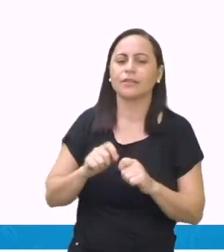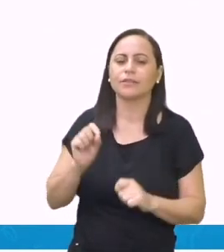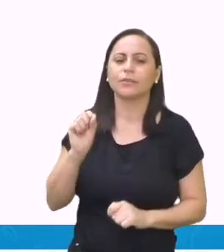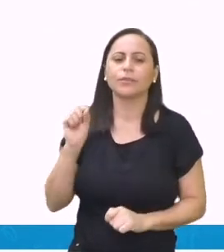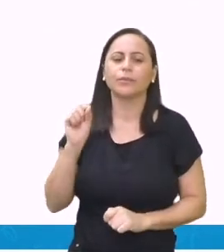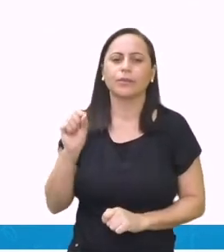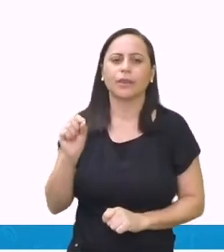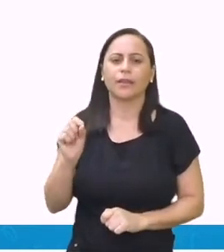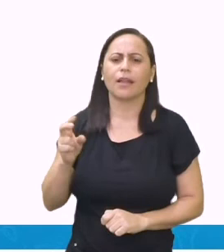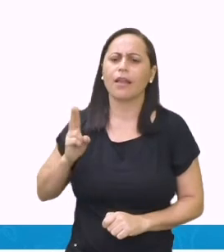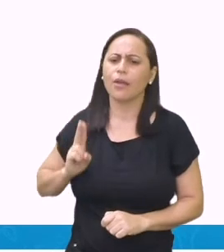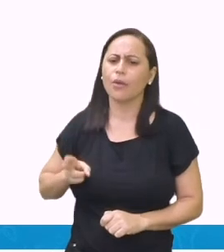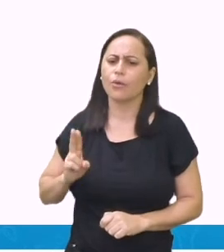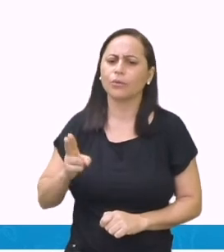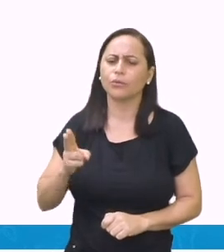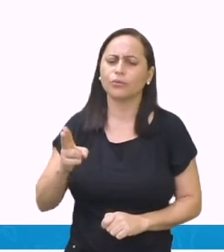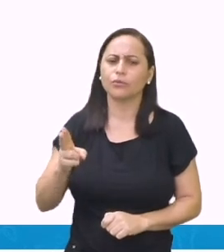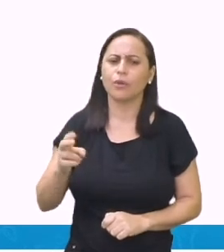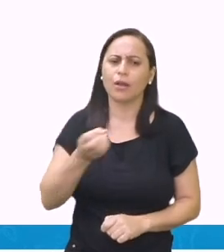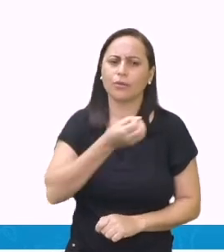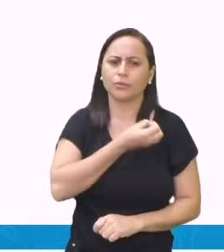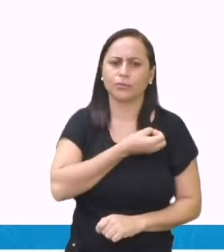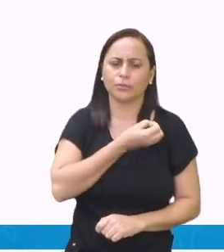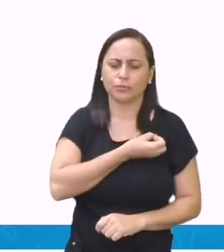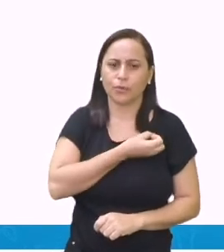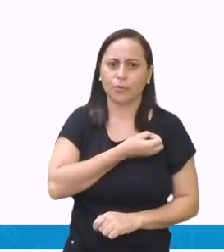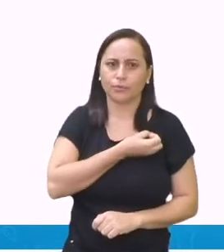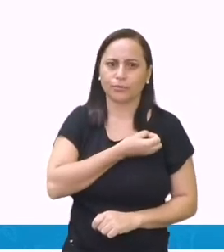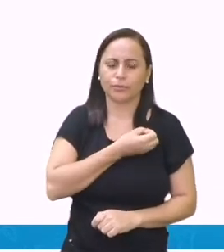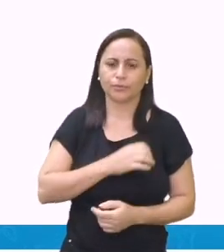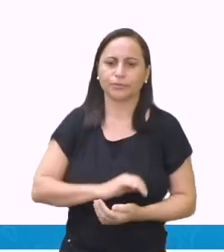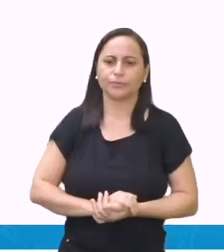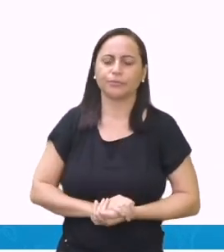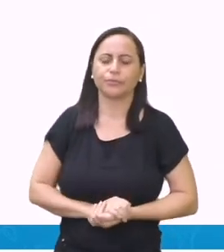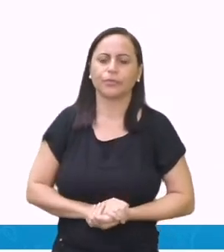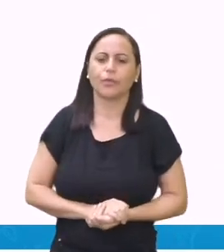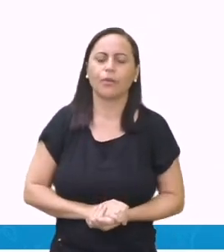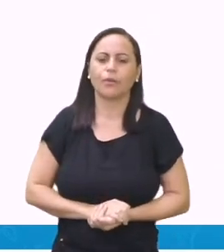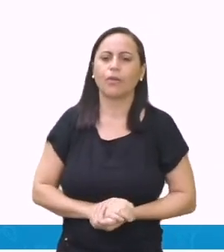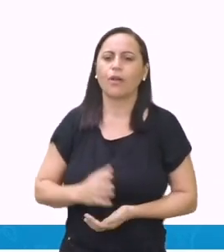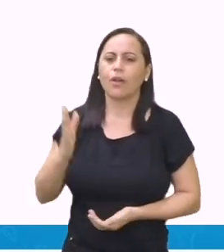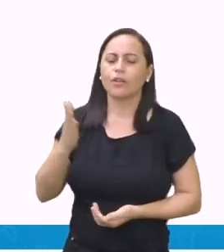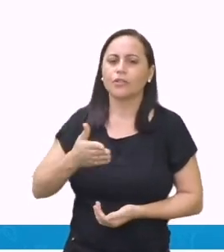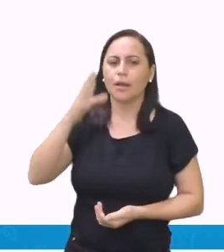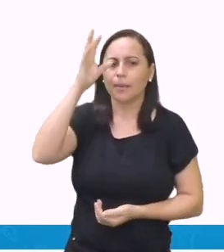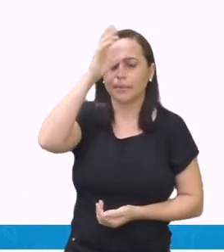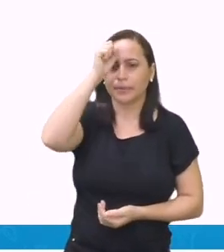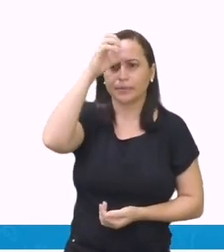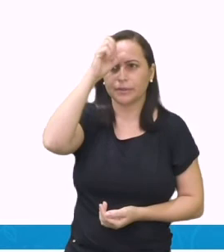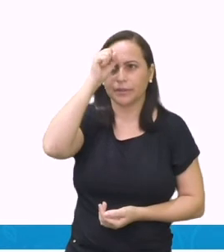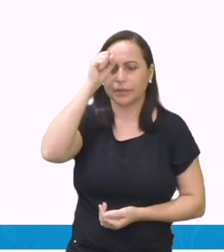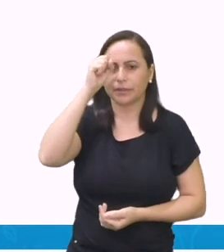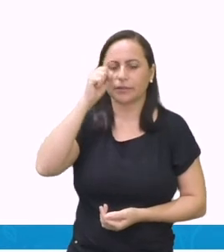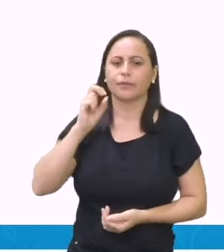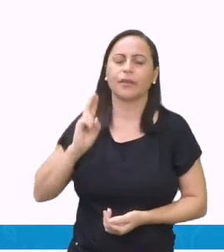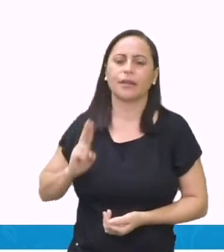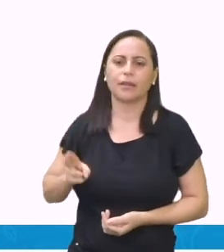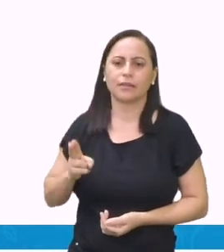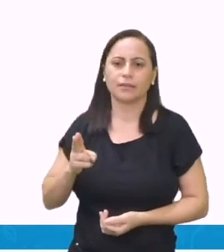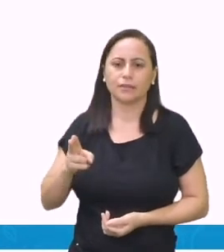uma sequência de números, só que de uma forma diferente. Nós já aprendemos aqui que tem a